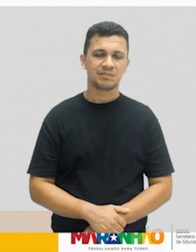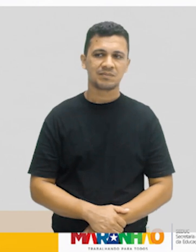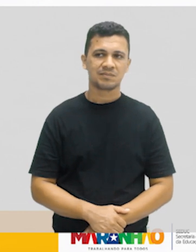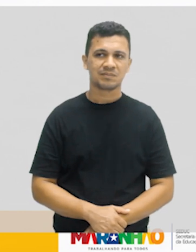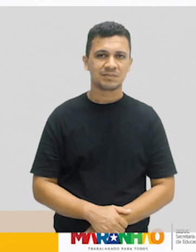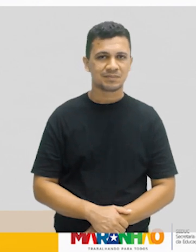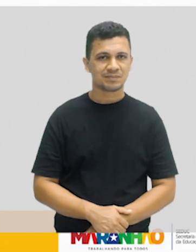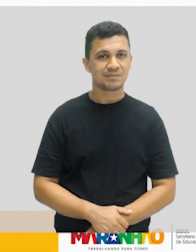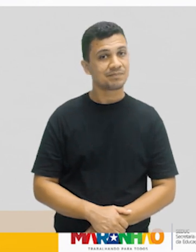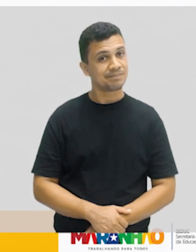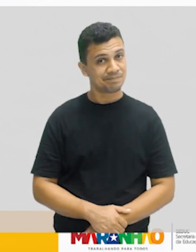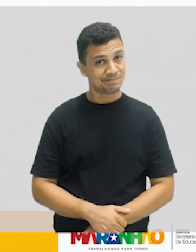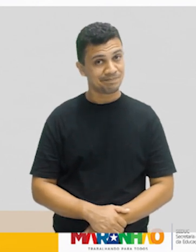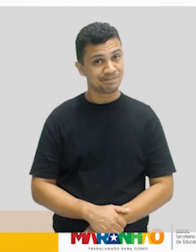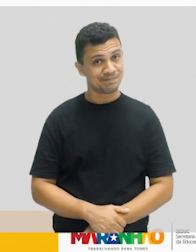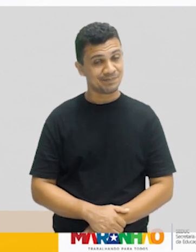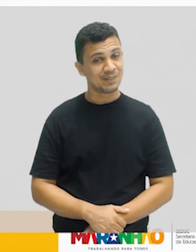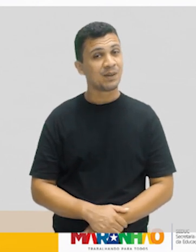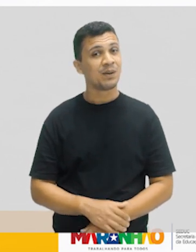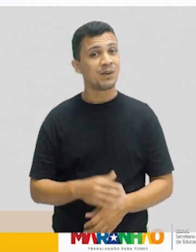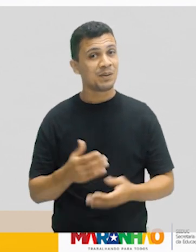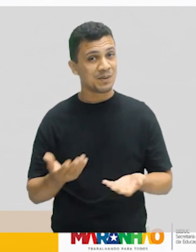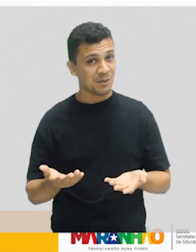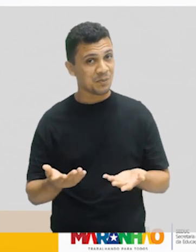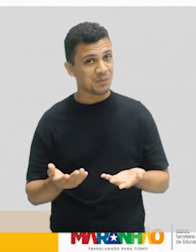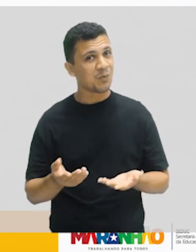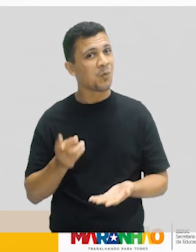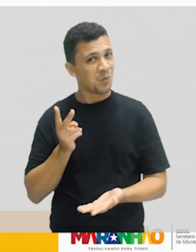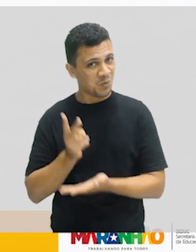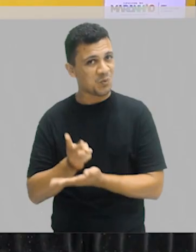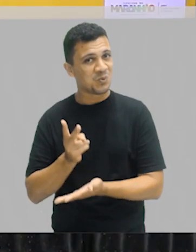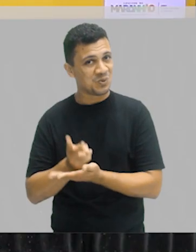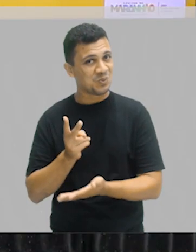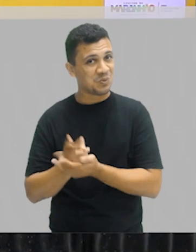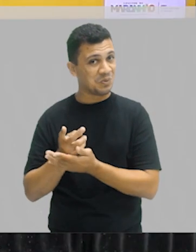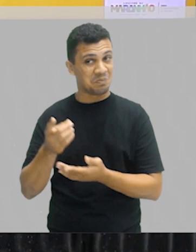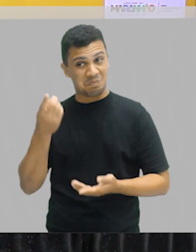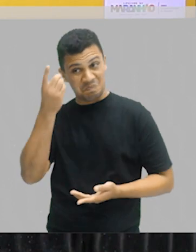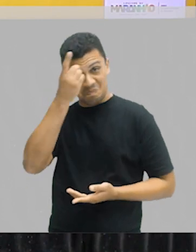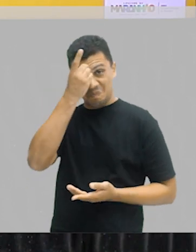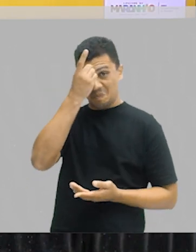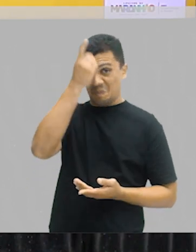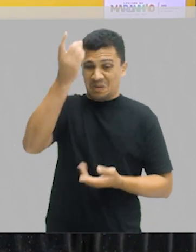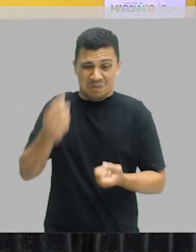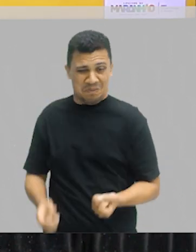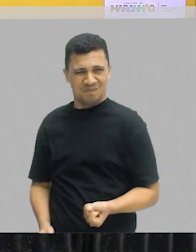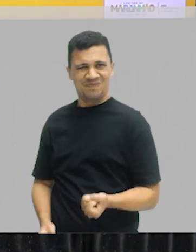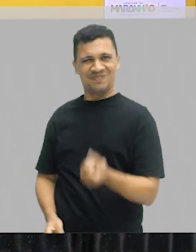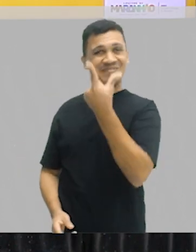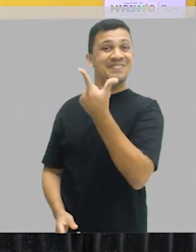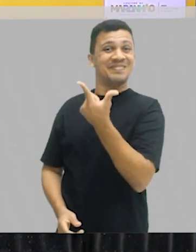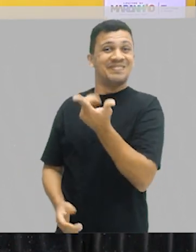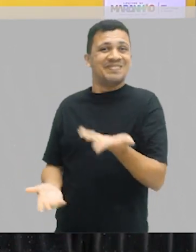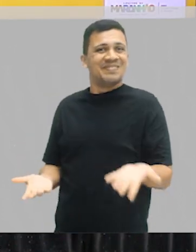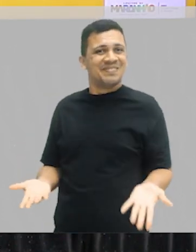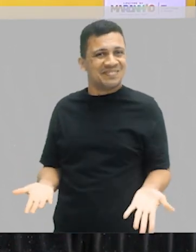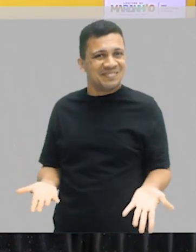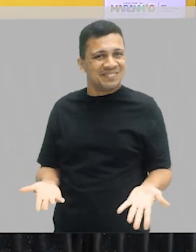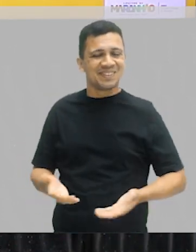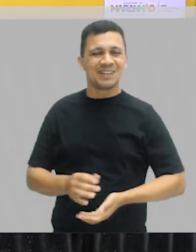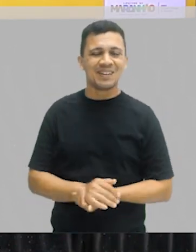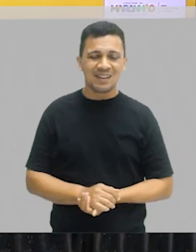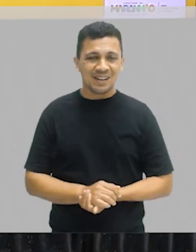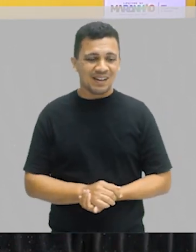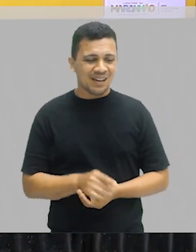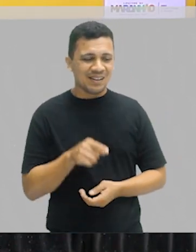cozinha. Olha só, continuamos com as ideias fantásticas, né? Como se imaginaram, né, quando